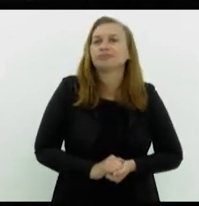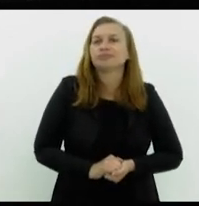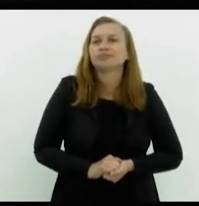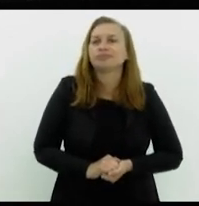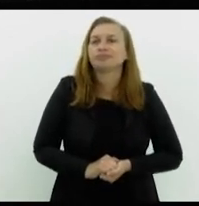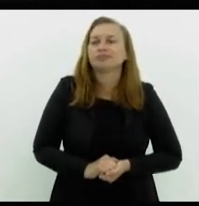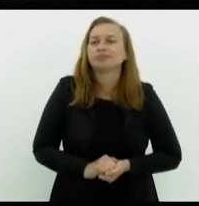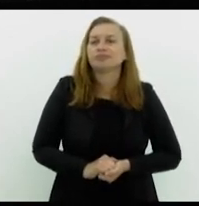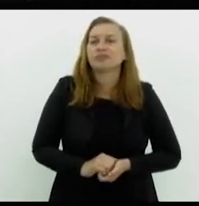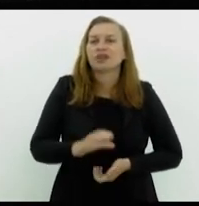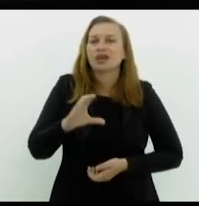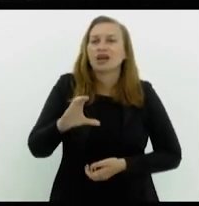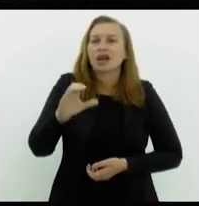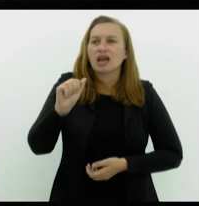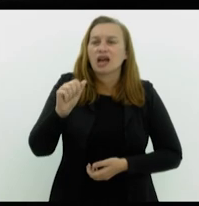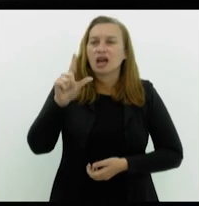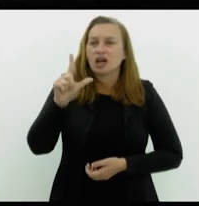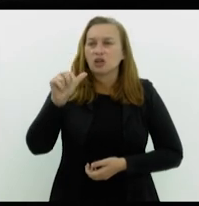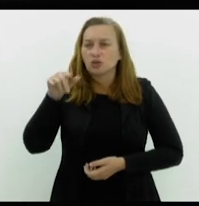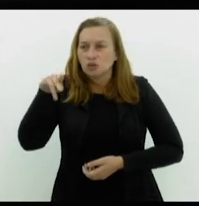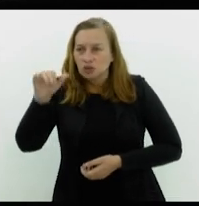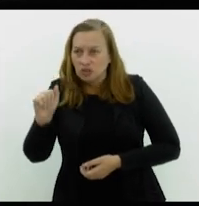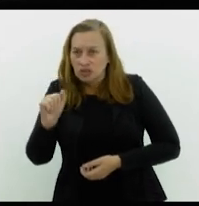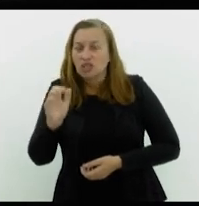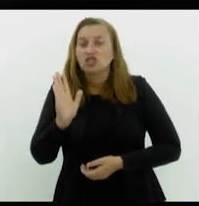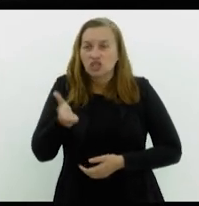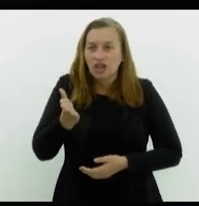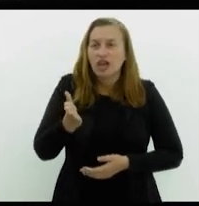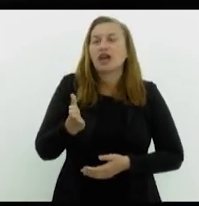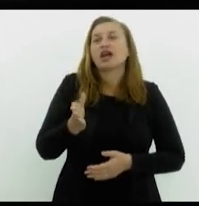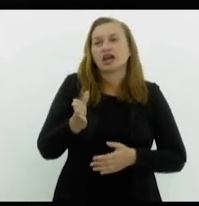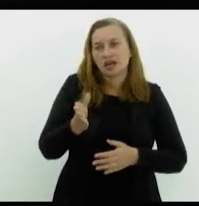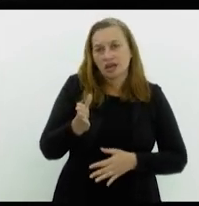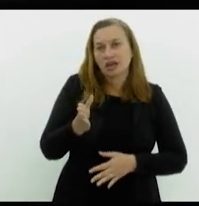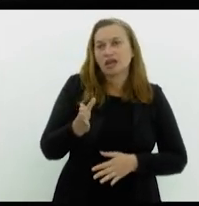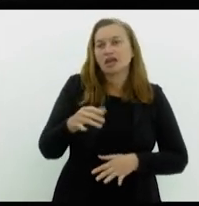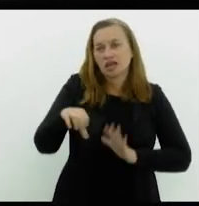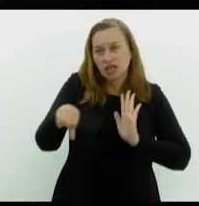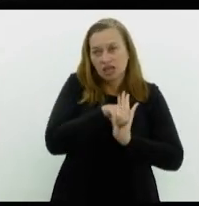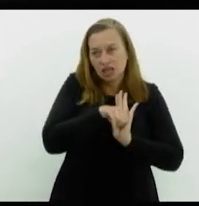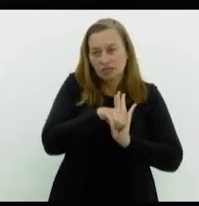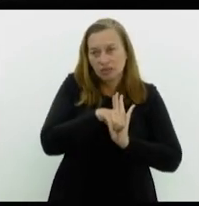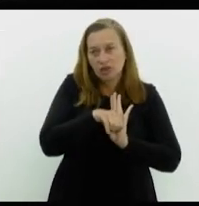calúnia, difamação, enfim, isso aí são crimes já previstos no Código Penal.